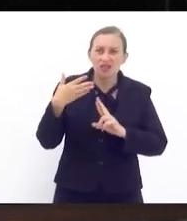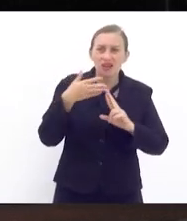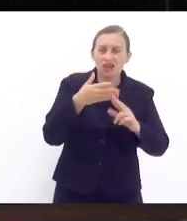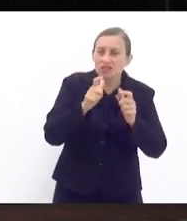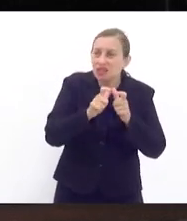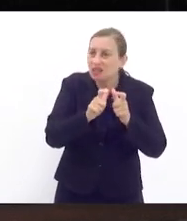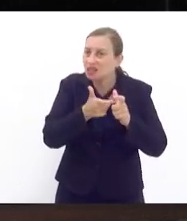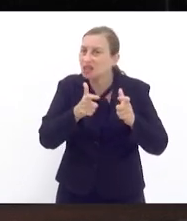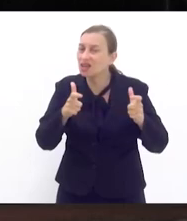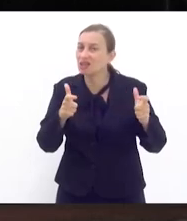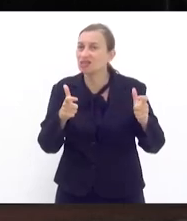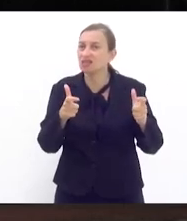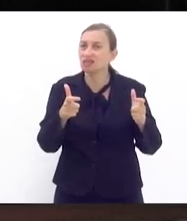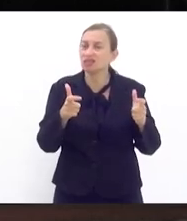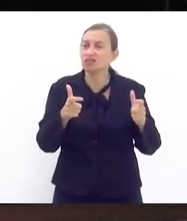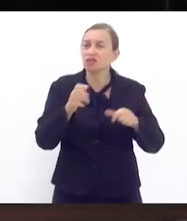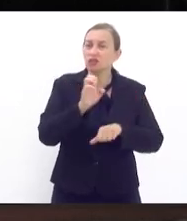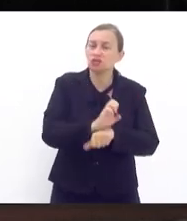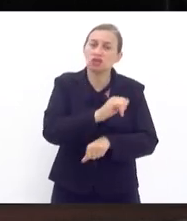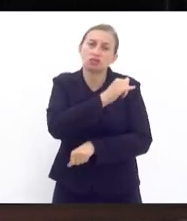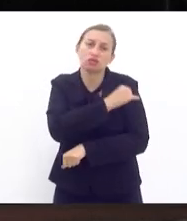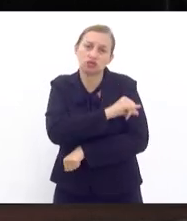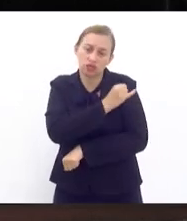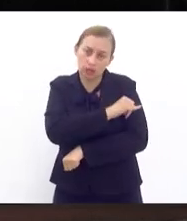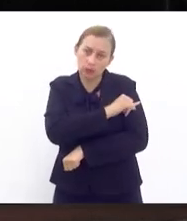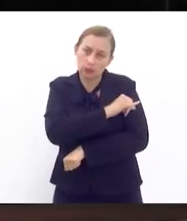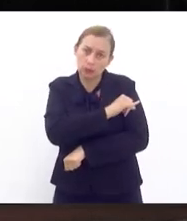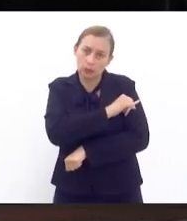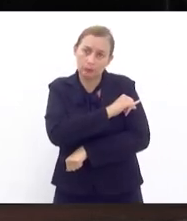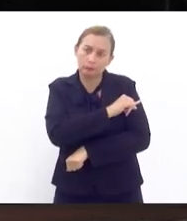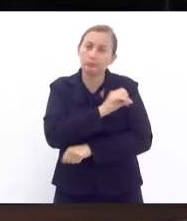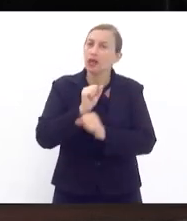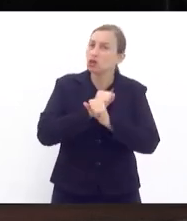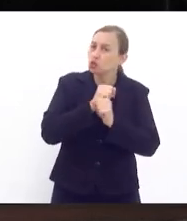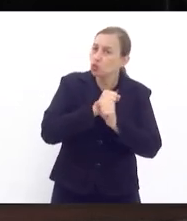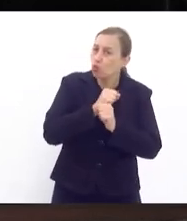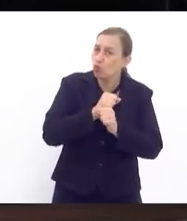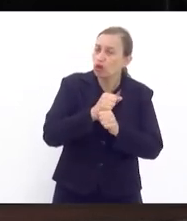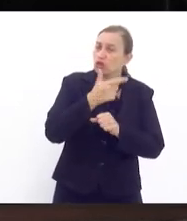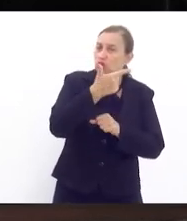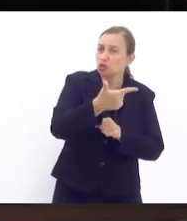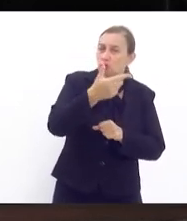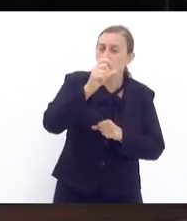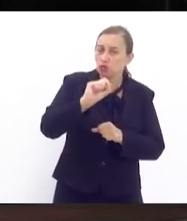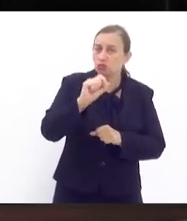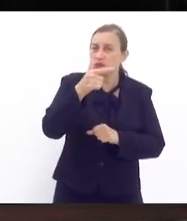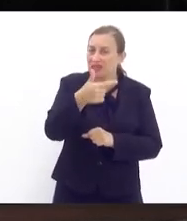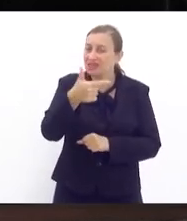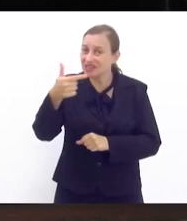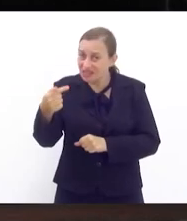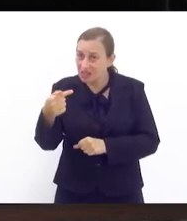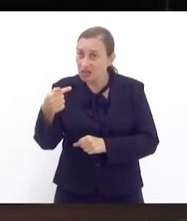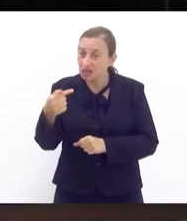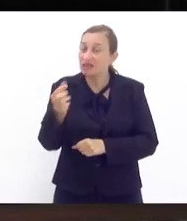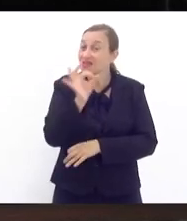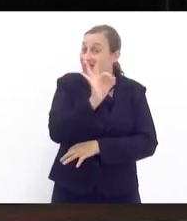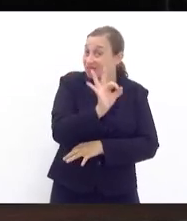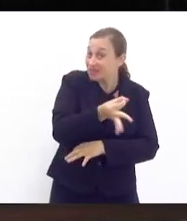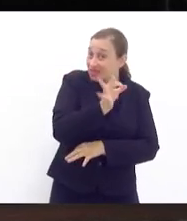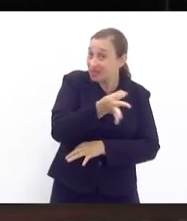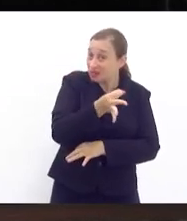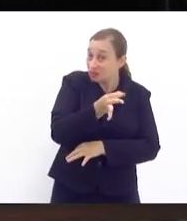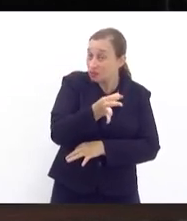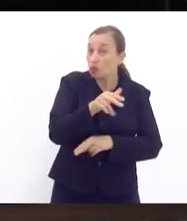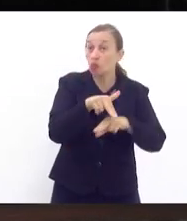muito contundente no estado do Rio de Janeiro. E no ano de 2017, exatamente